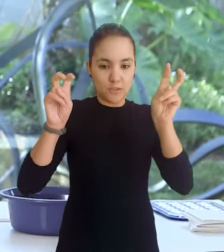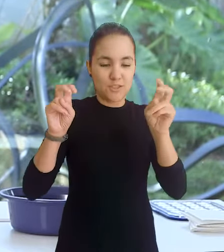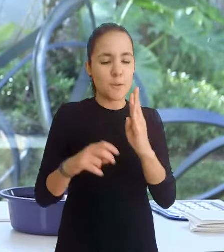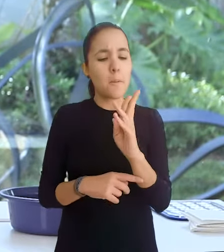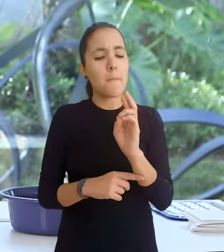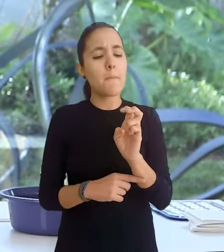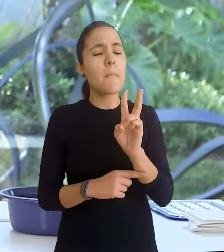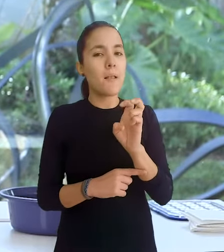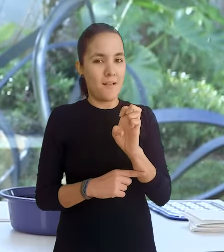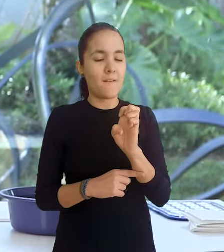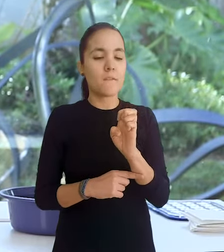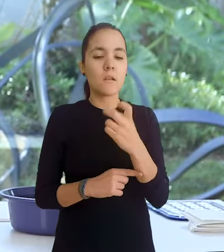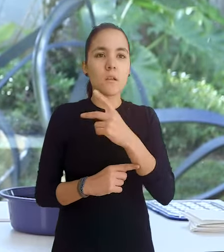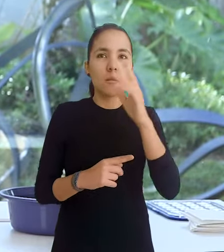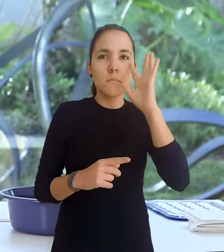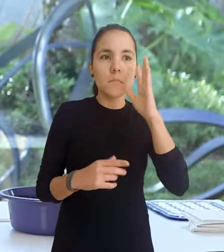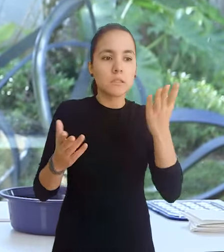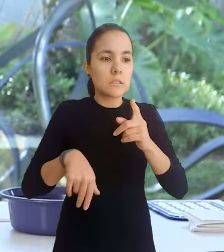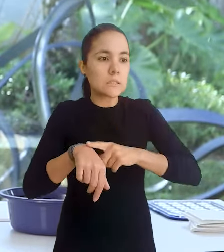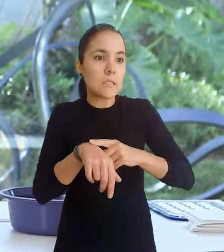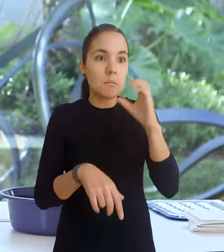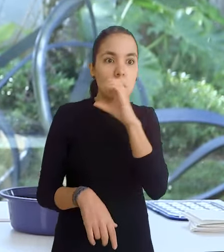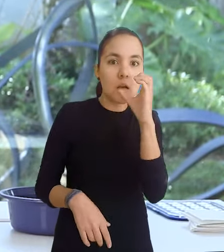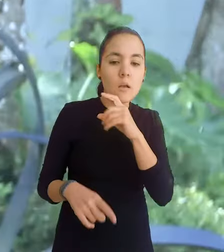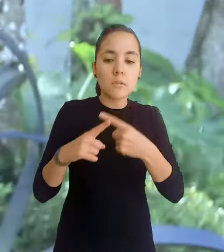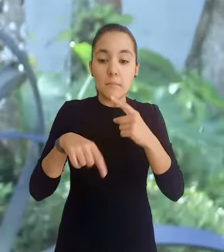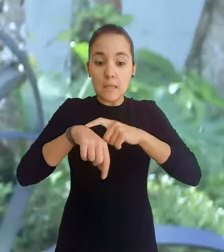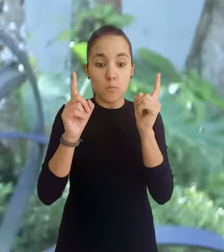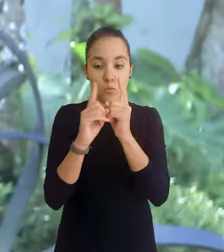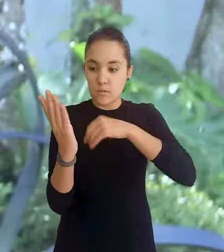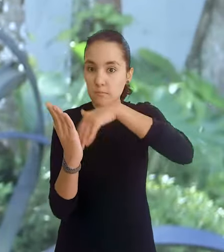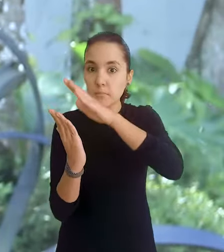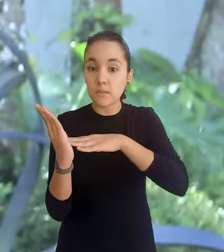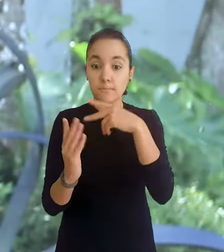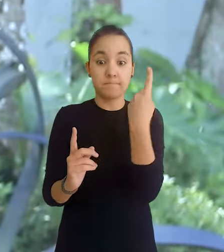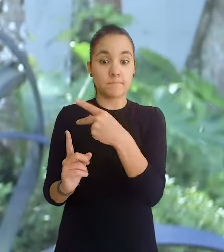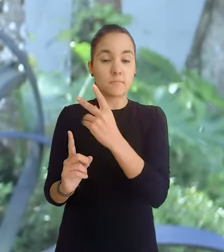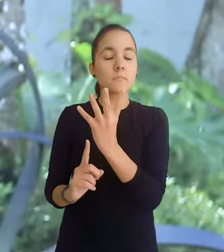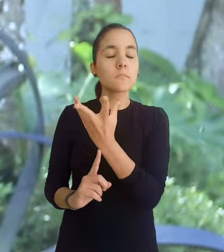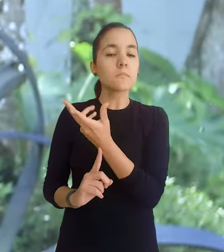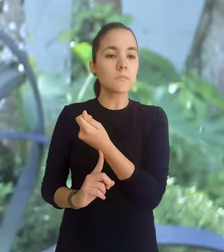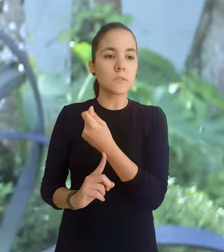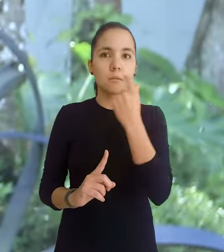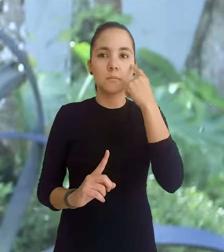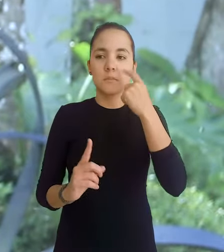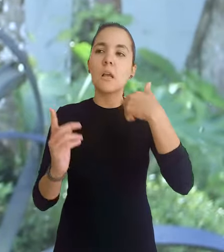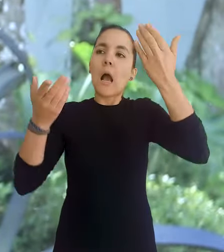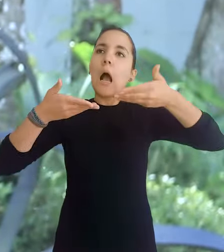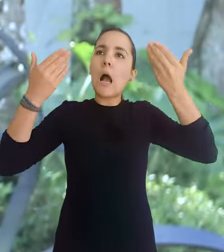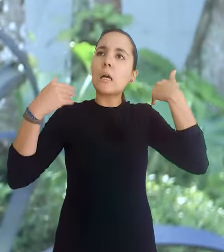dos retratados quanto ao tempo curto de produção de cada pintura. Segundo o artista, bem mais breve do que seus